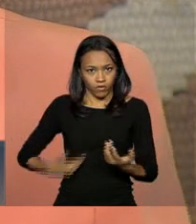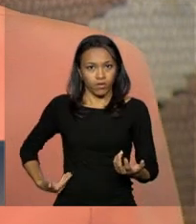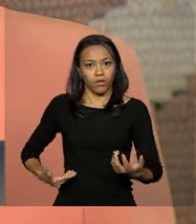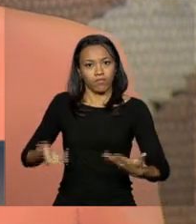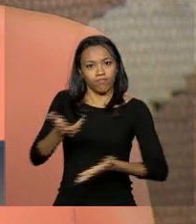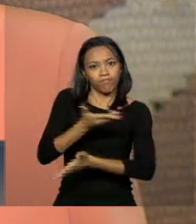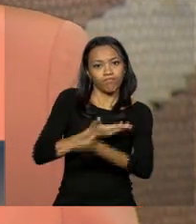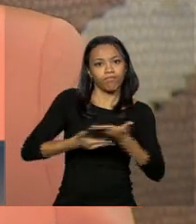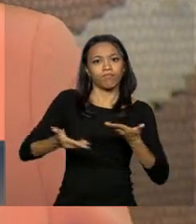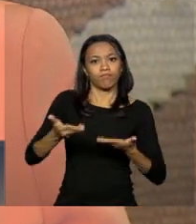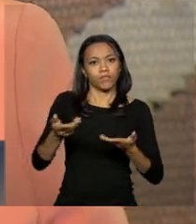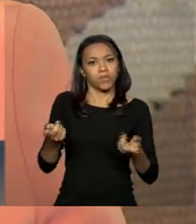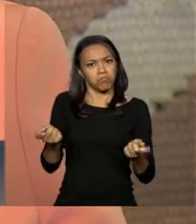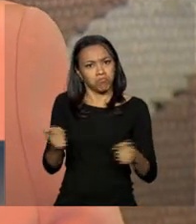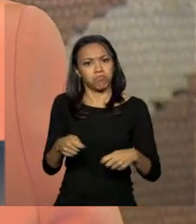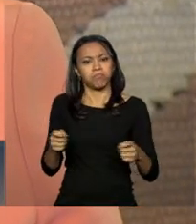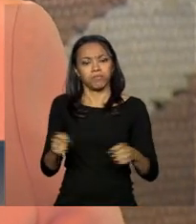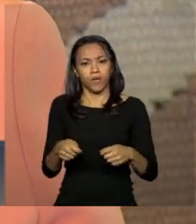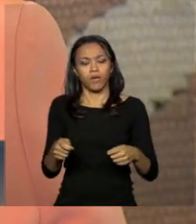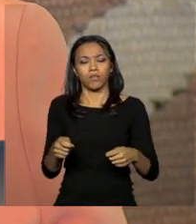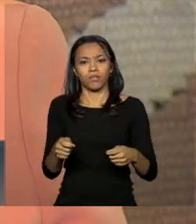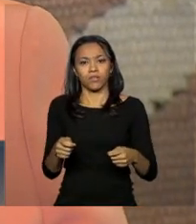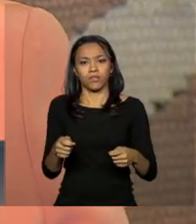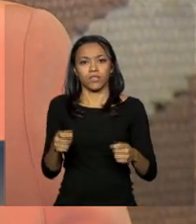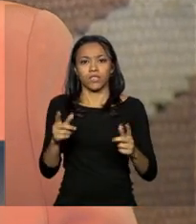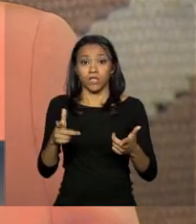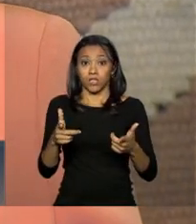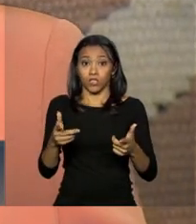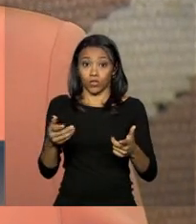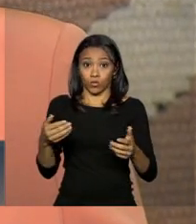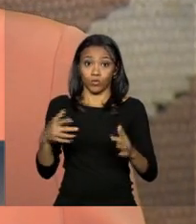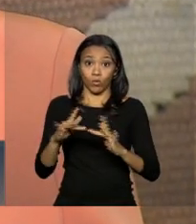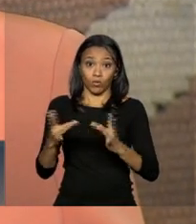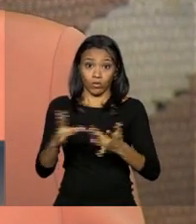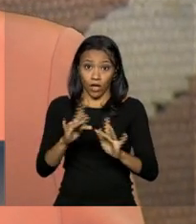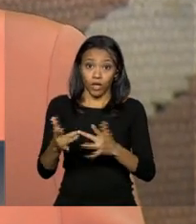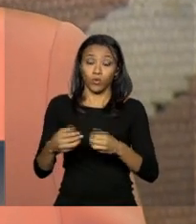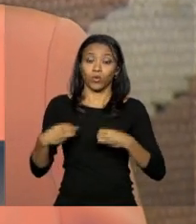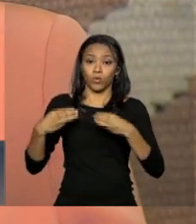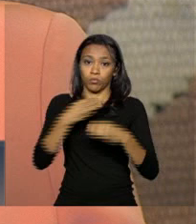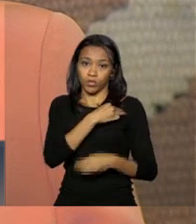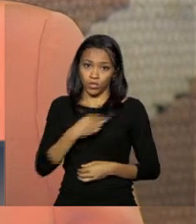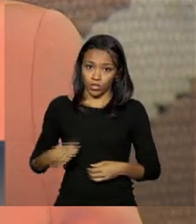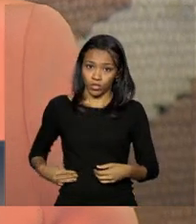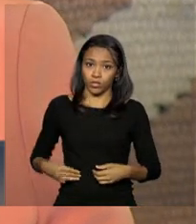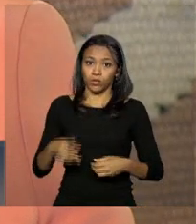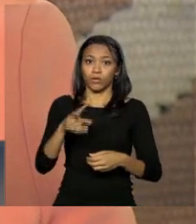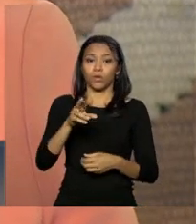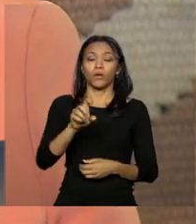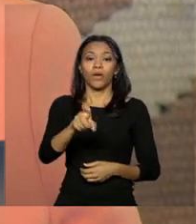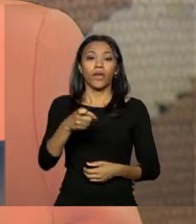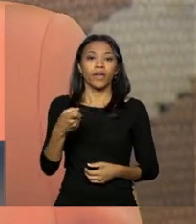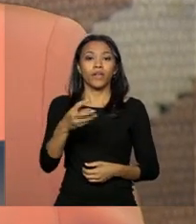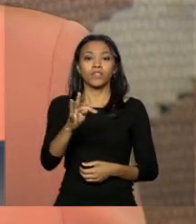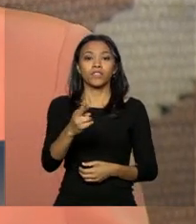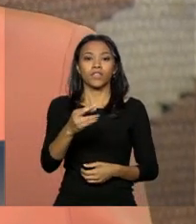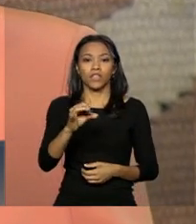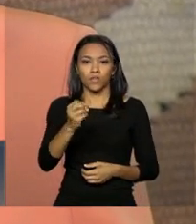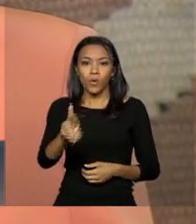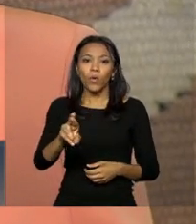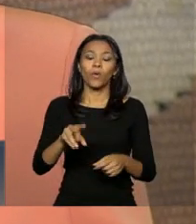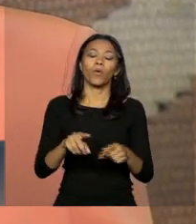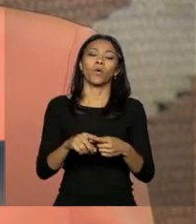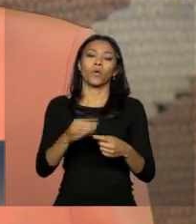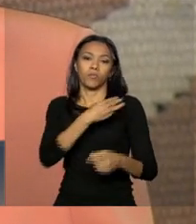Temos relações tradicionais a nível dos ministros do exterior, dos ministros da economia